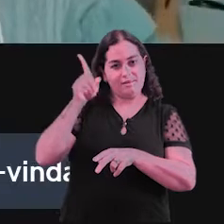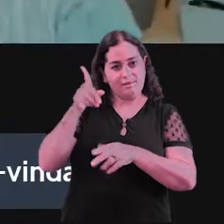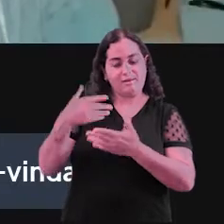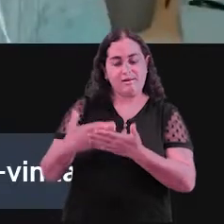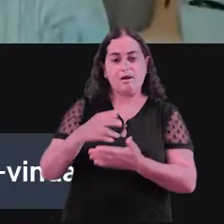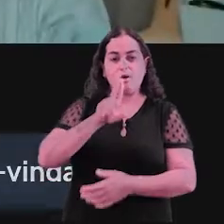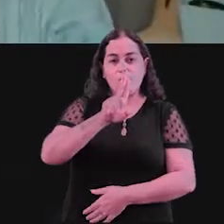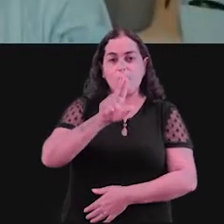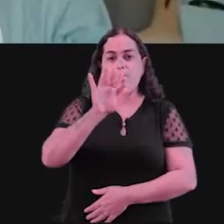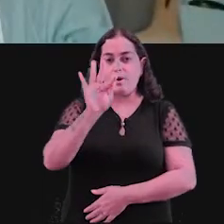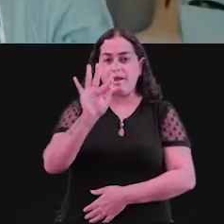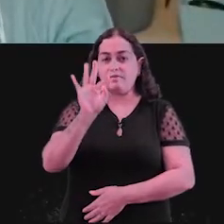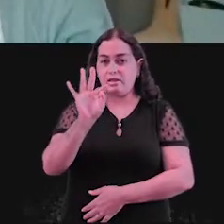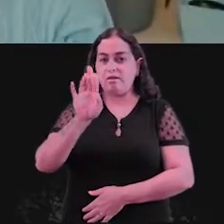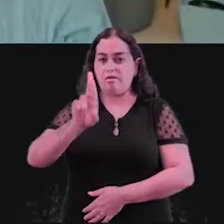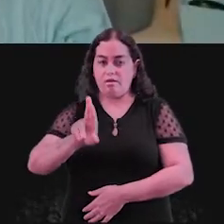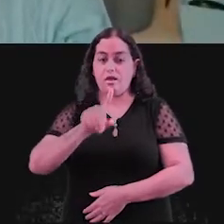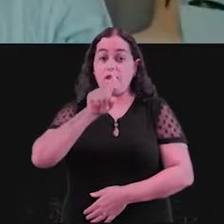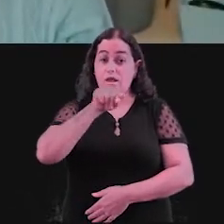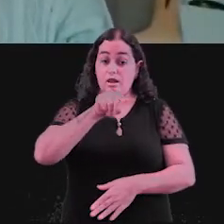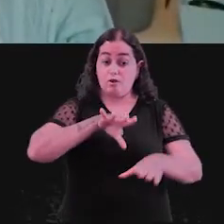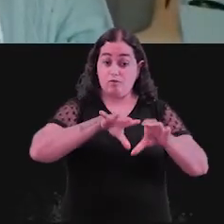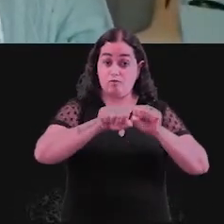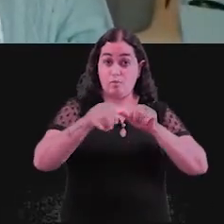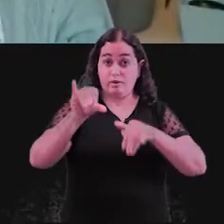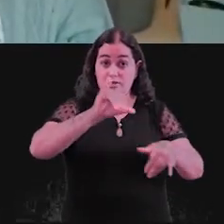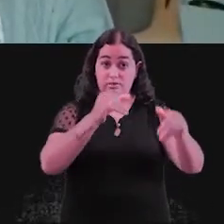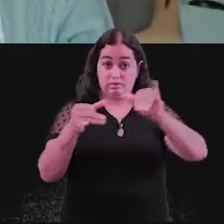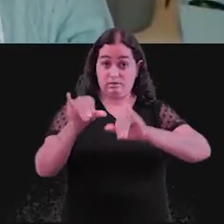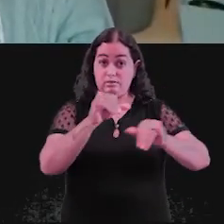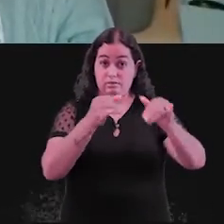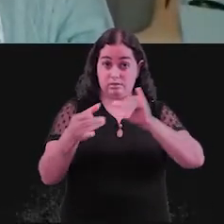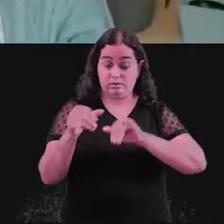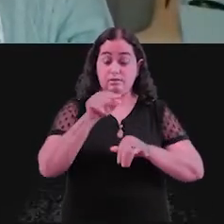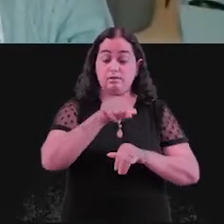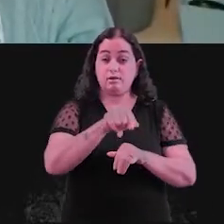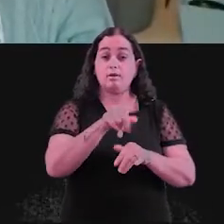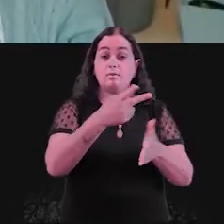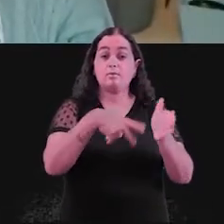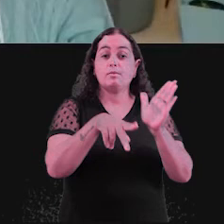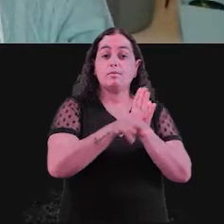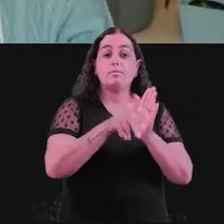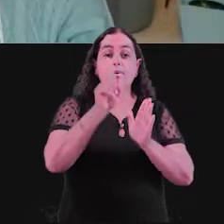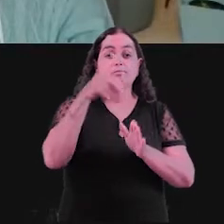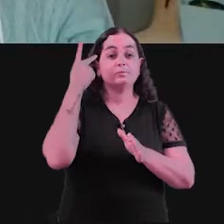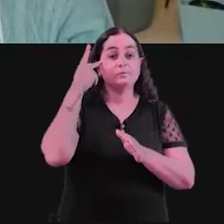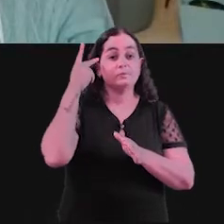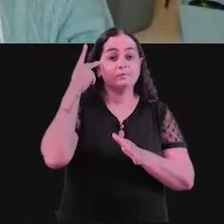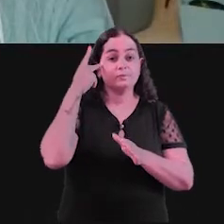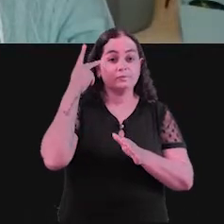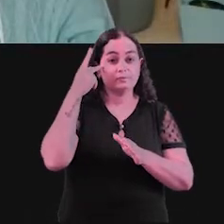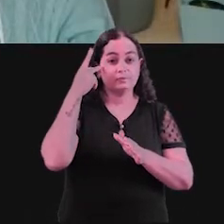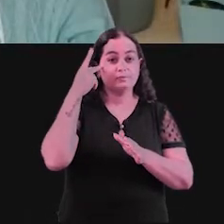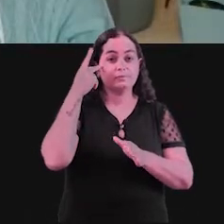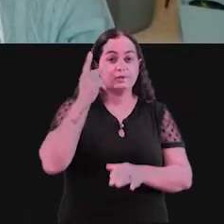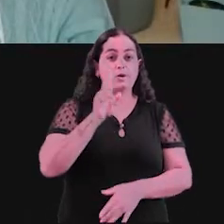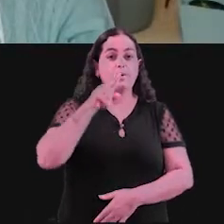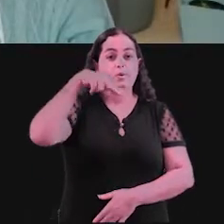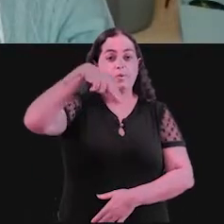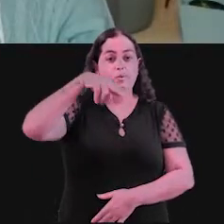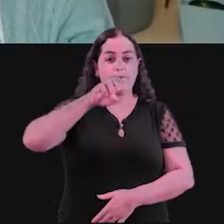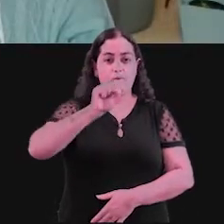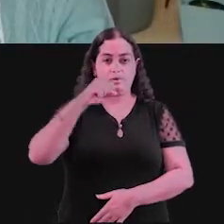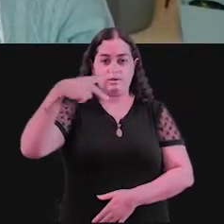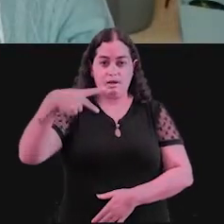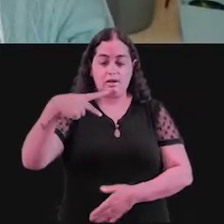UFPR. Camila é licenciada em Química pelo Instituto de Química da Universidade Estadual Paulista Júlio de Mesquita Filho,